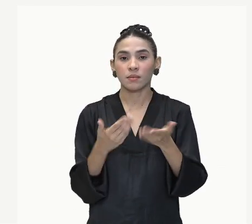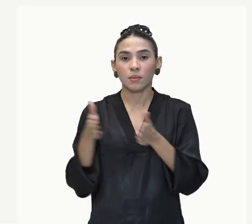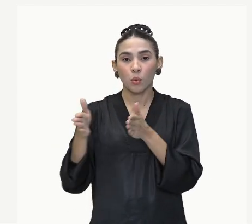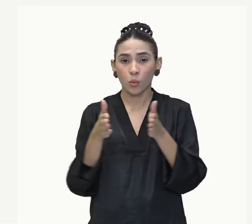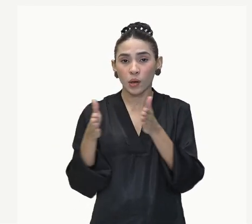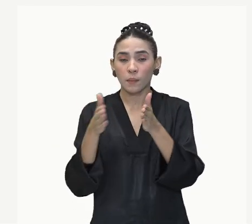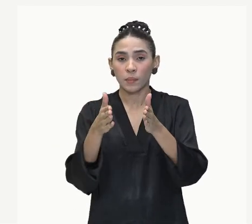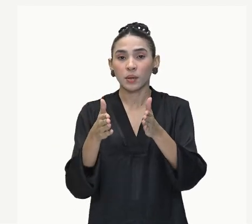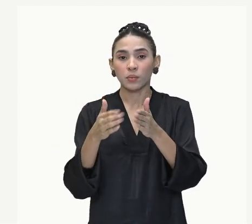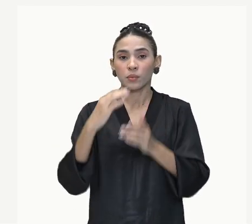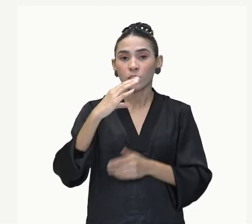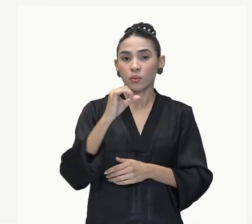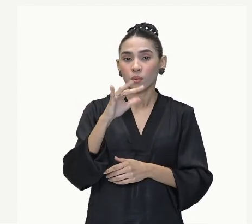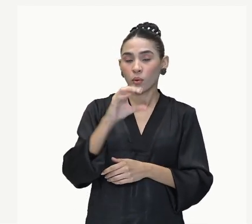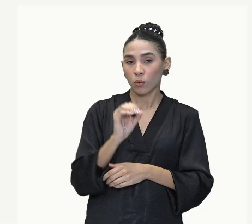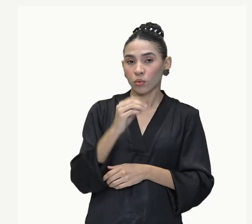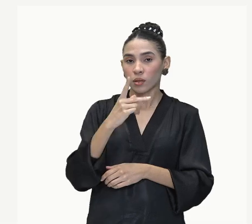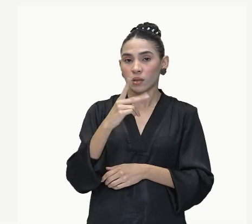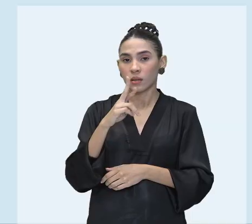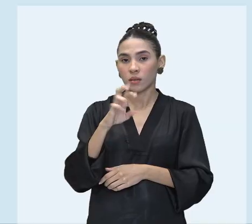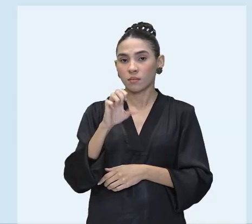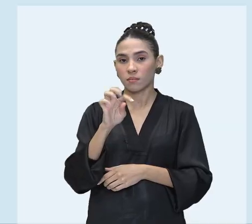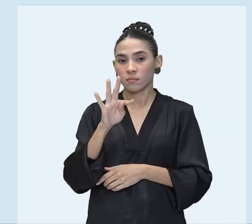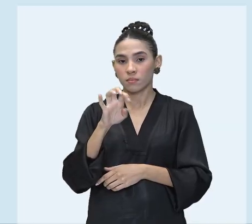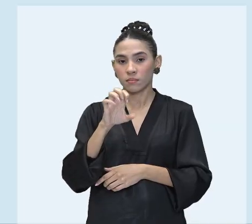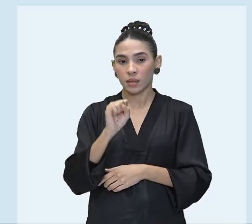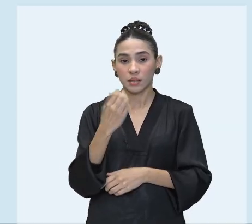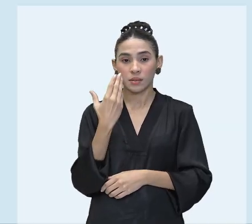percorrido pela coluna Prestes. Dê uma olhada.